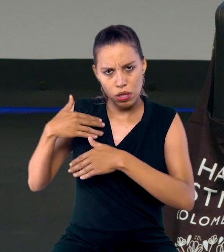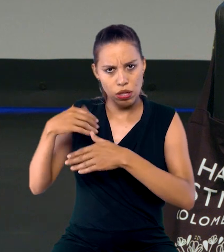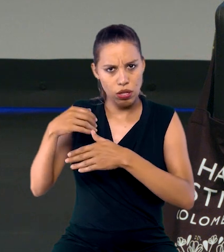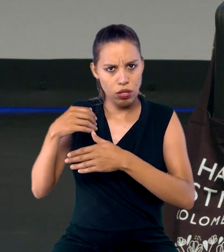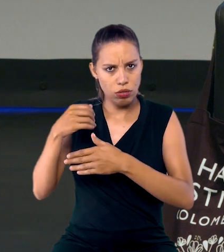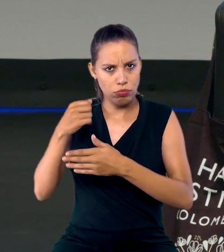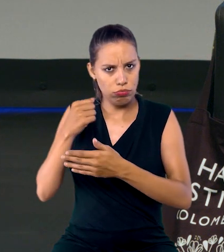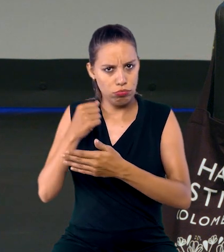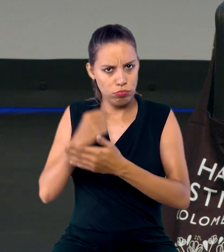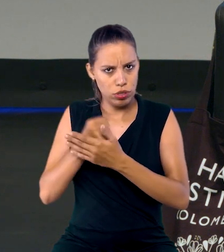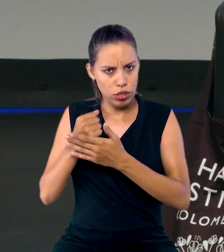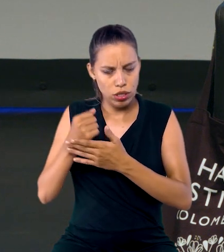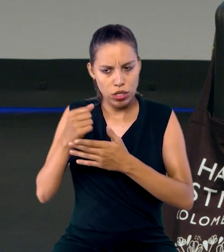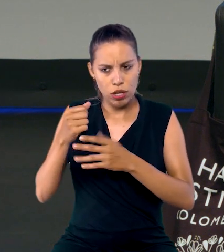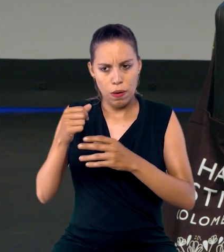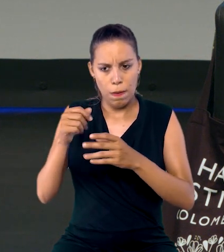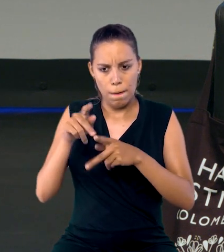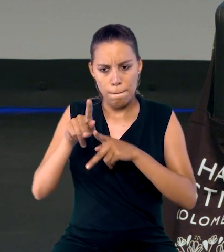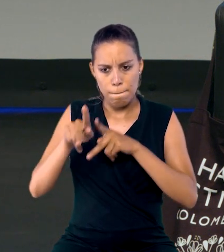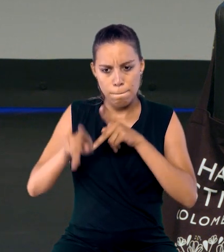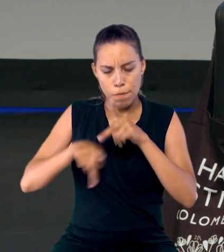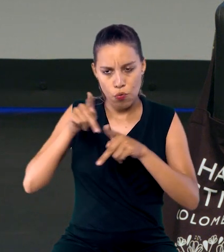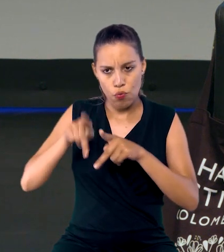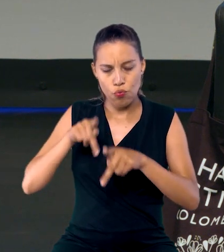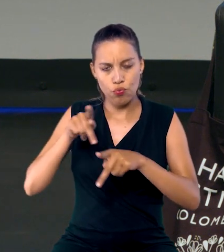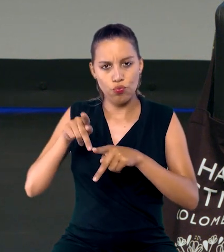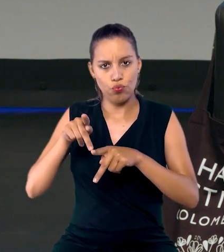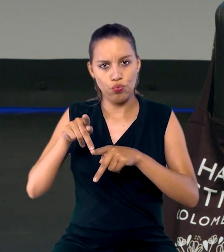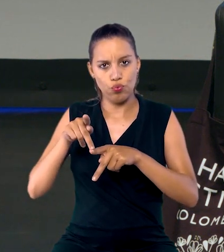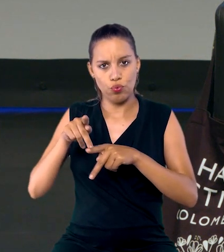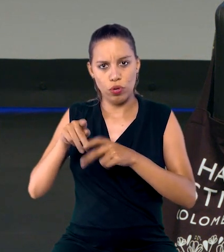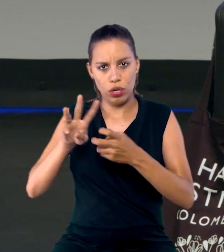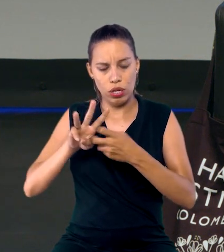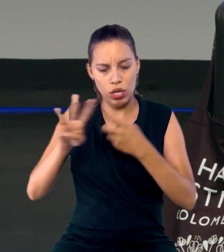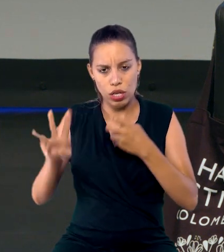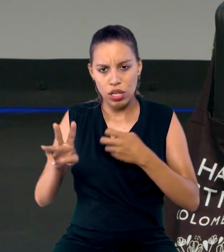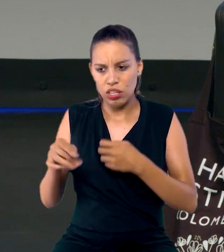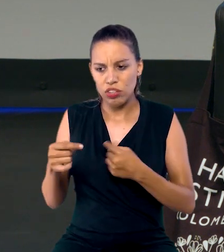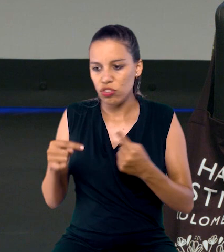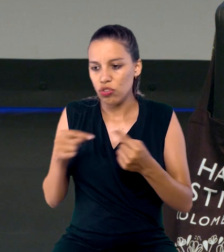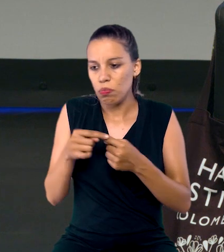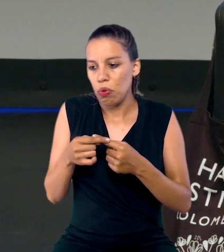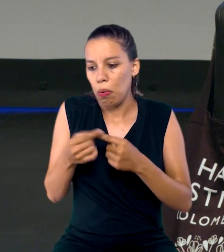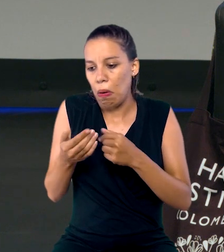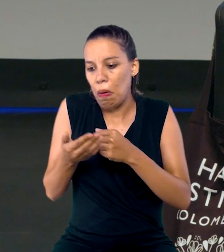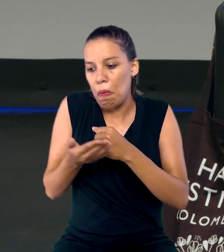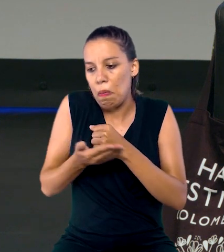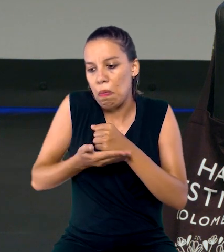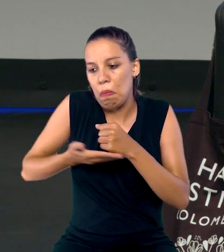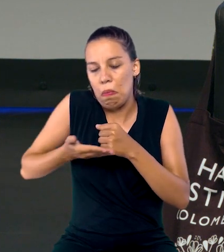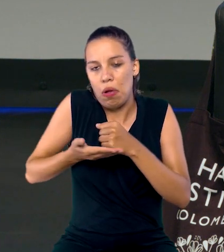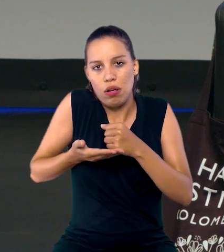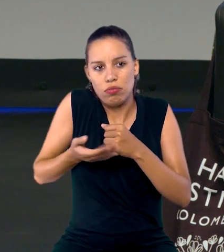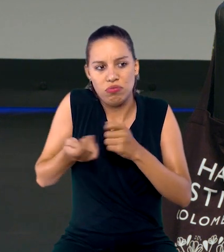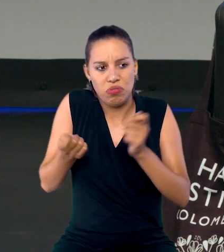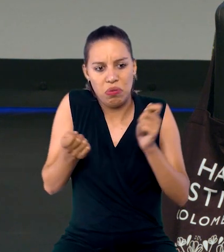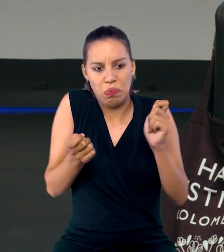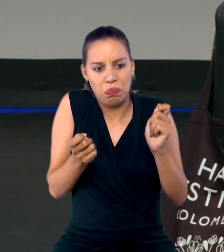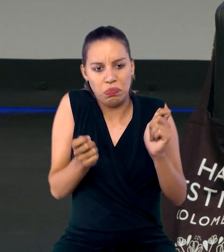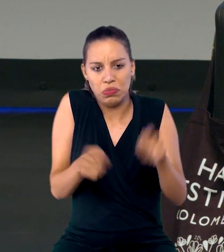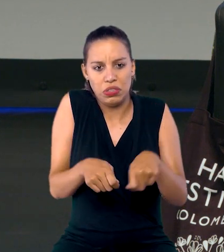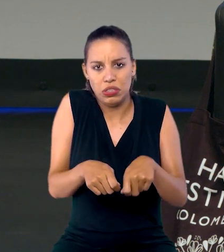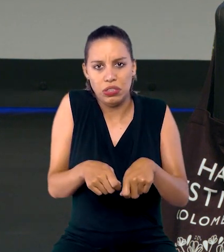eram alocados numa categoria de menoridade social e de infância. Então, a relação de